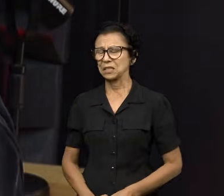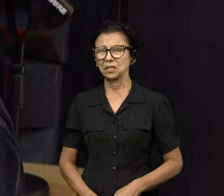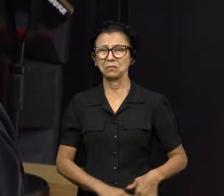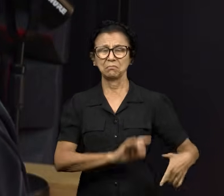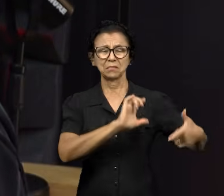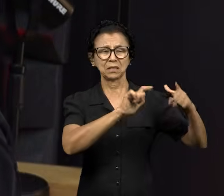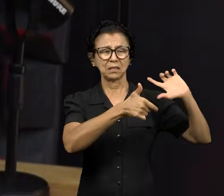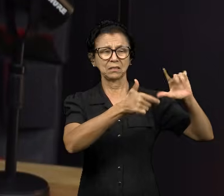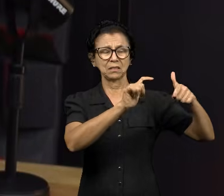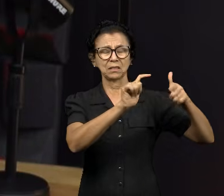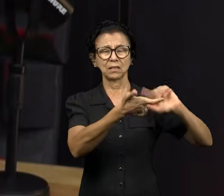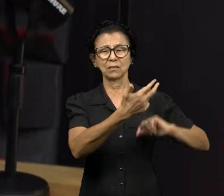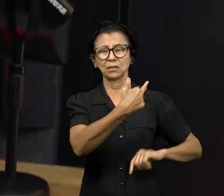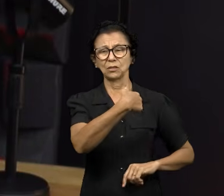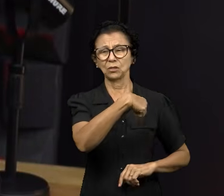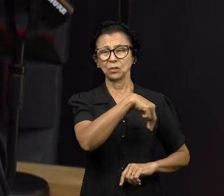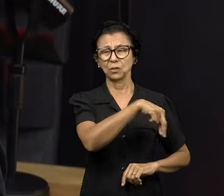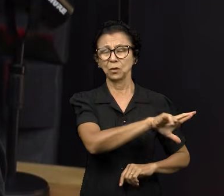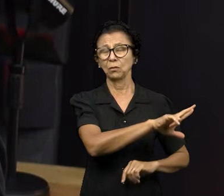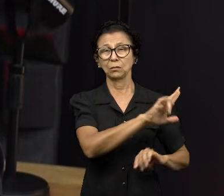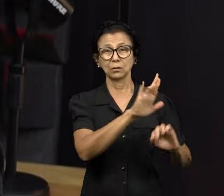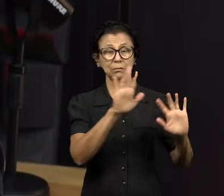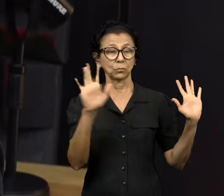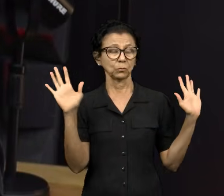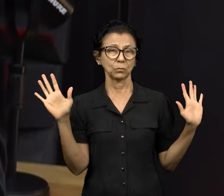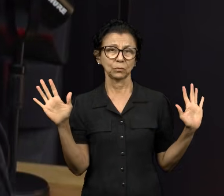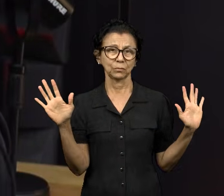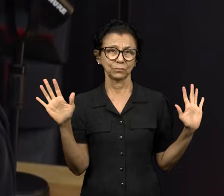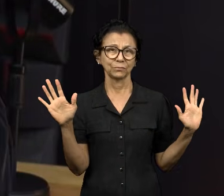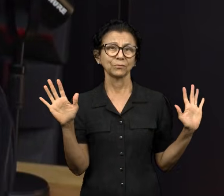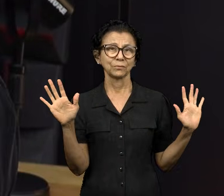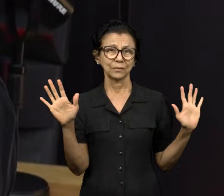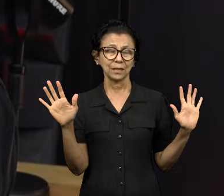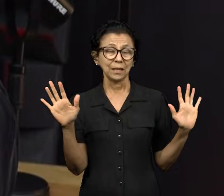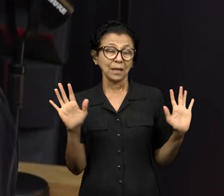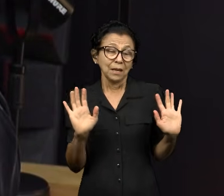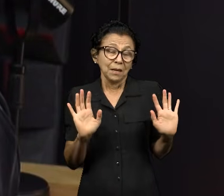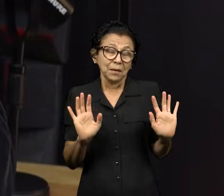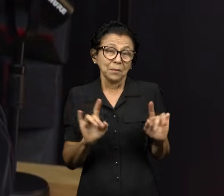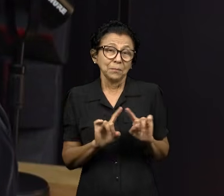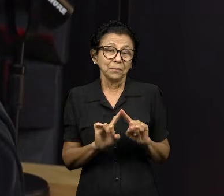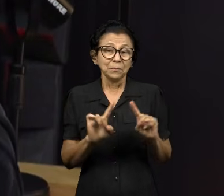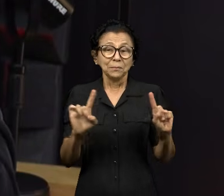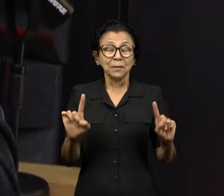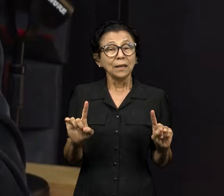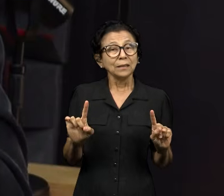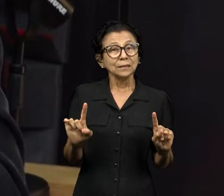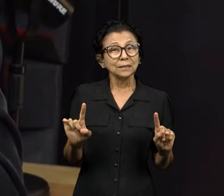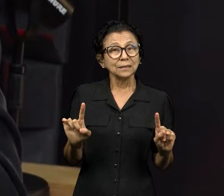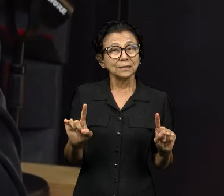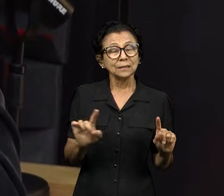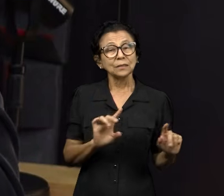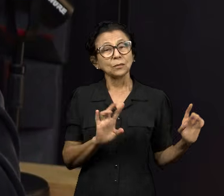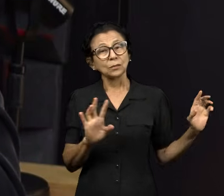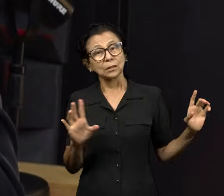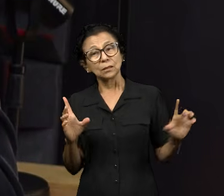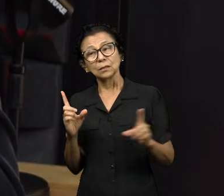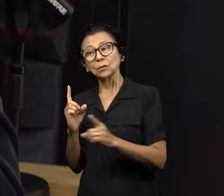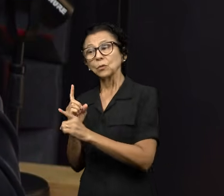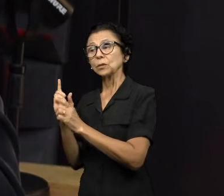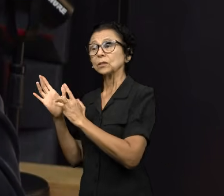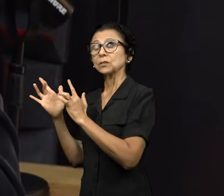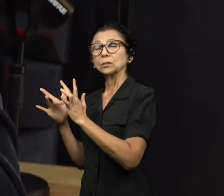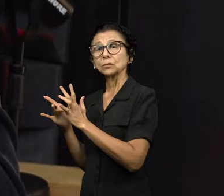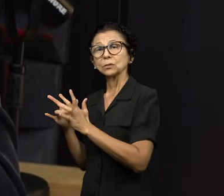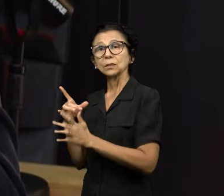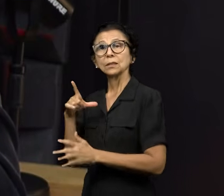estrutura religiosa, cultural. Ele vem dessa maneira. Sim. E nessa maneira, da forma que ele está, ele vai ter uma